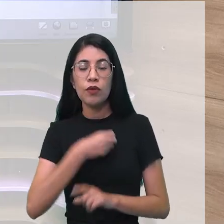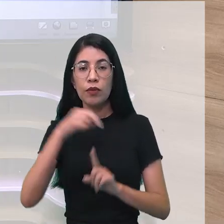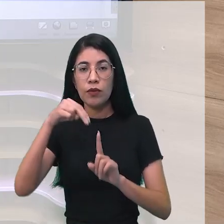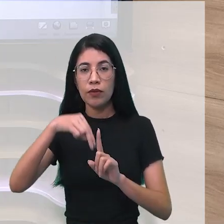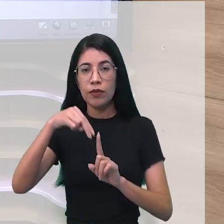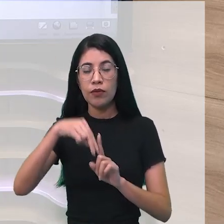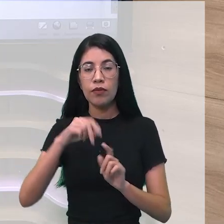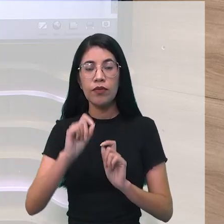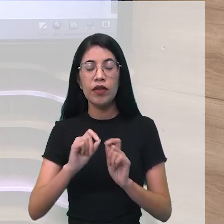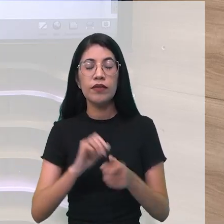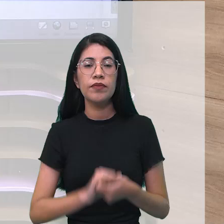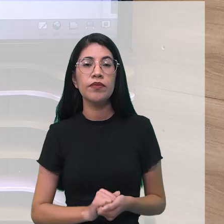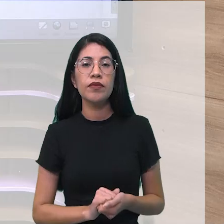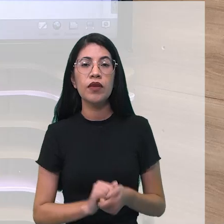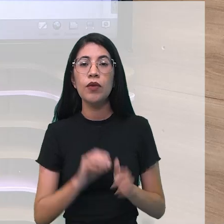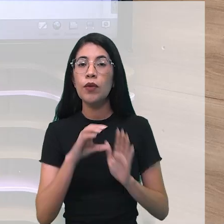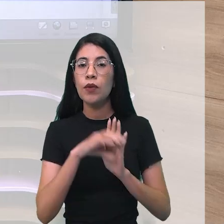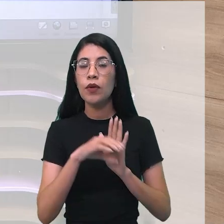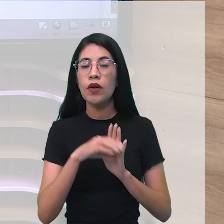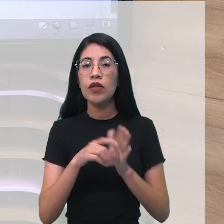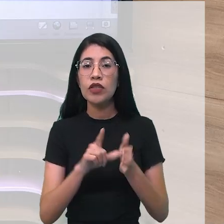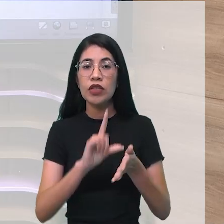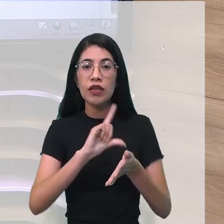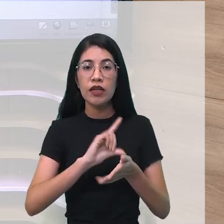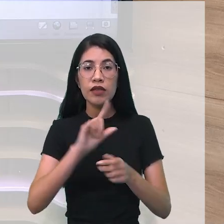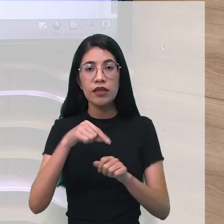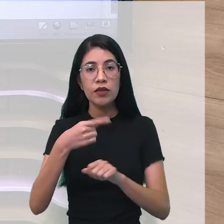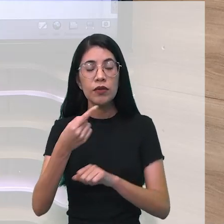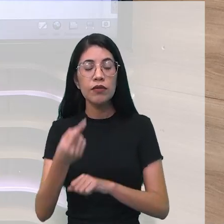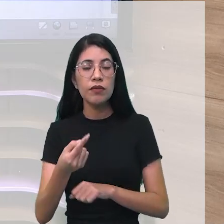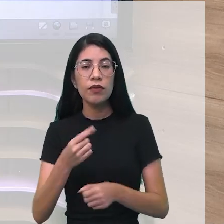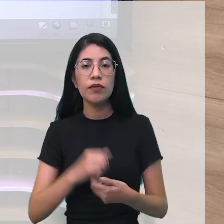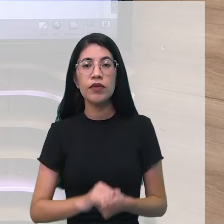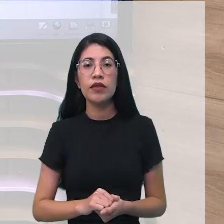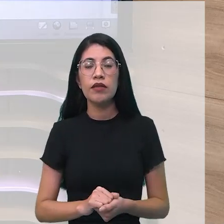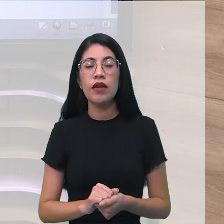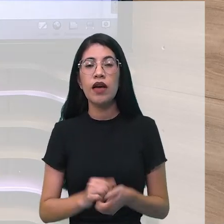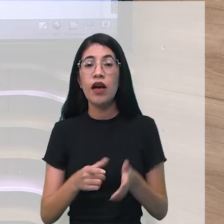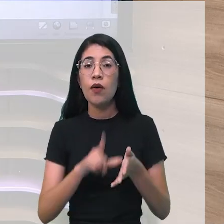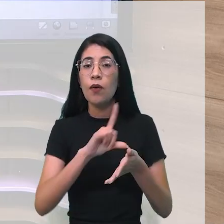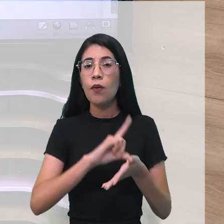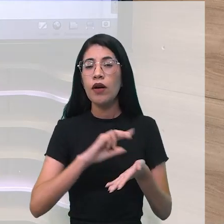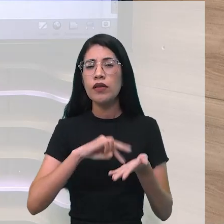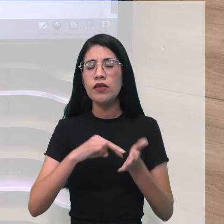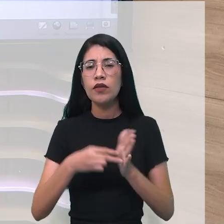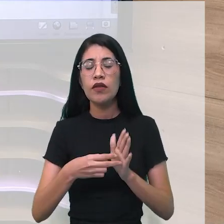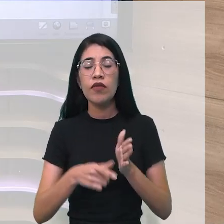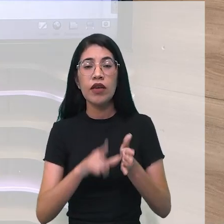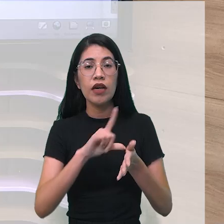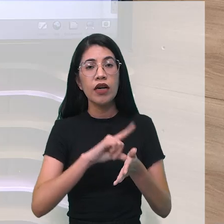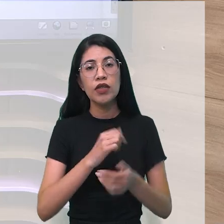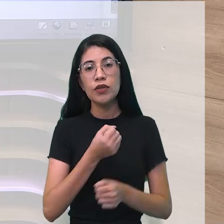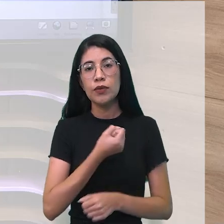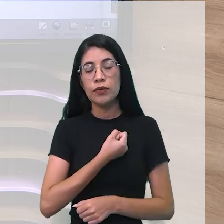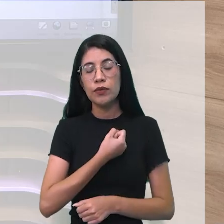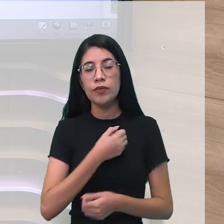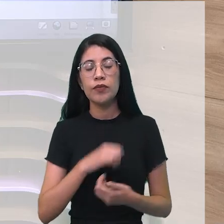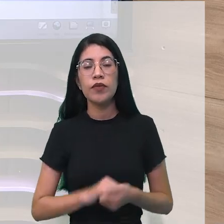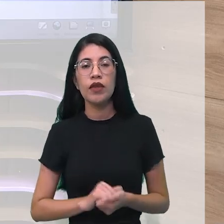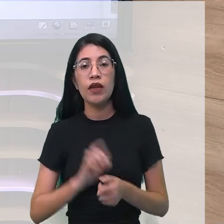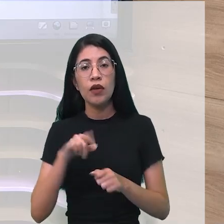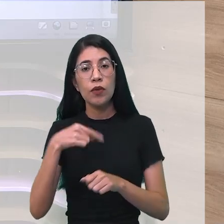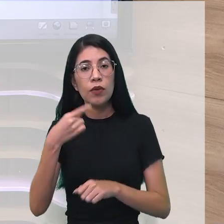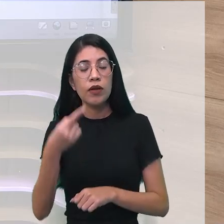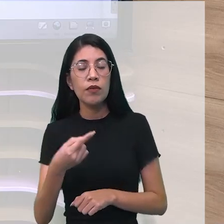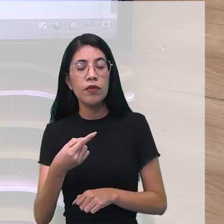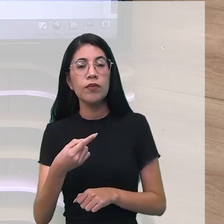a definição de antecessor e sucessor. E nós vamos lembrar que antecessor, o que vem antes de um número,